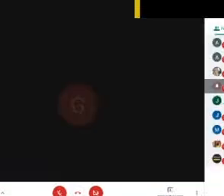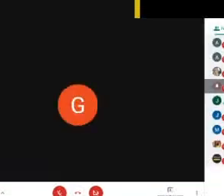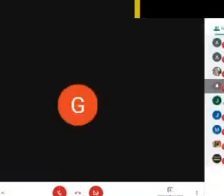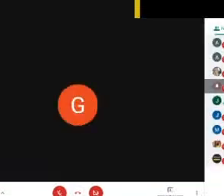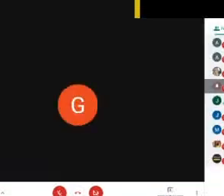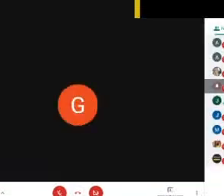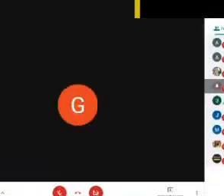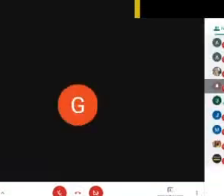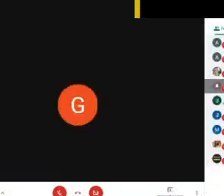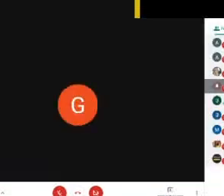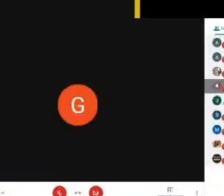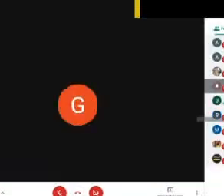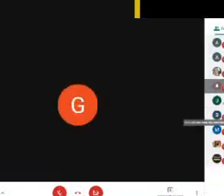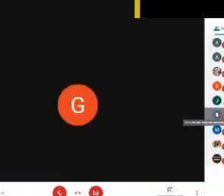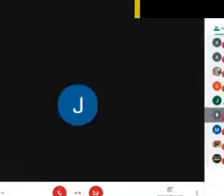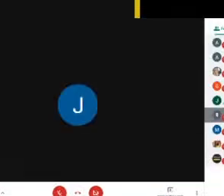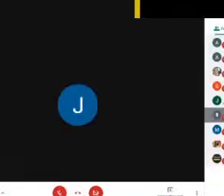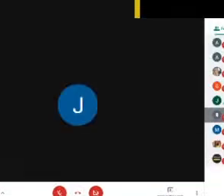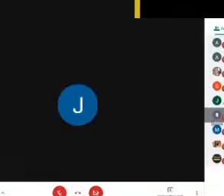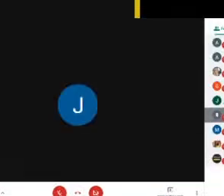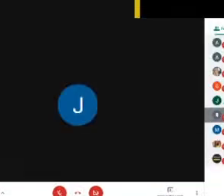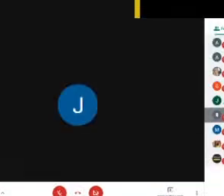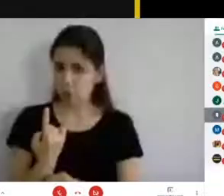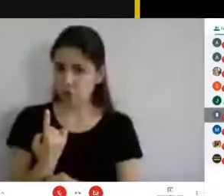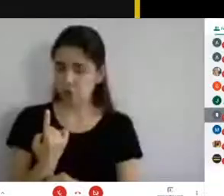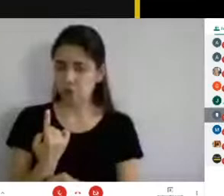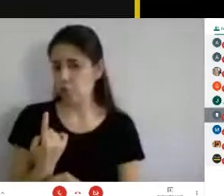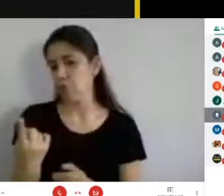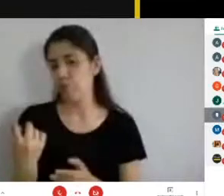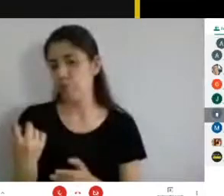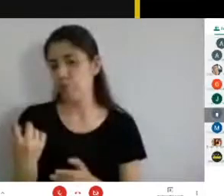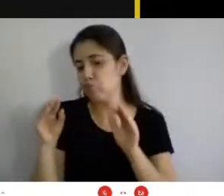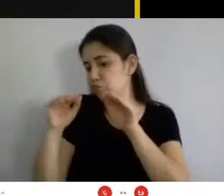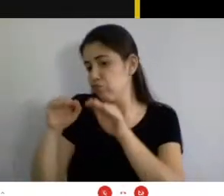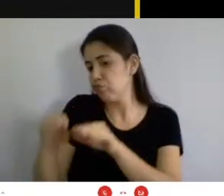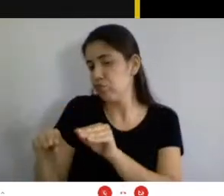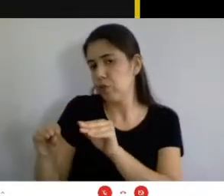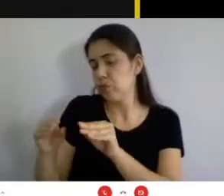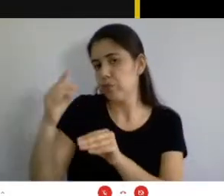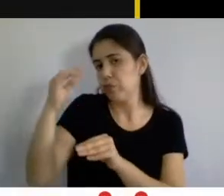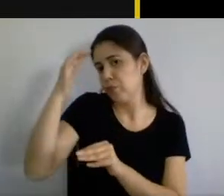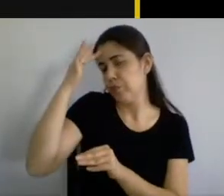a gente coloca também numa casa ou num palácio imaginário.